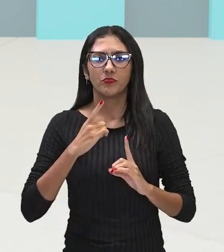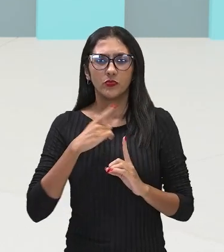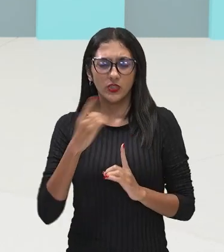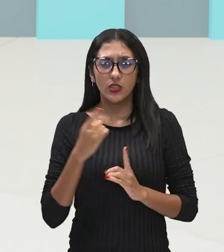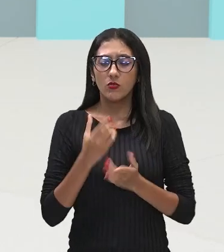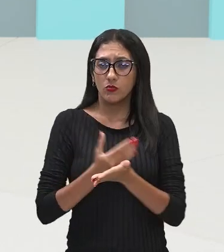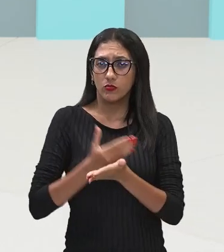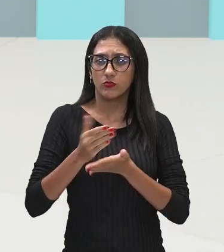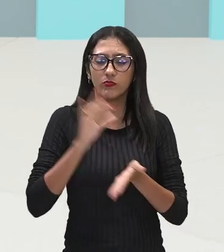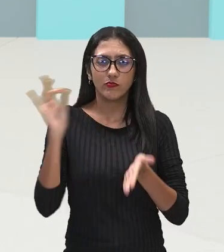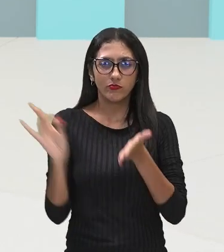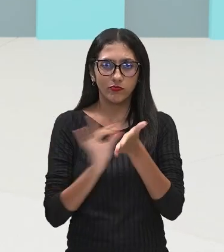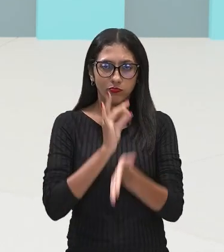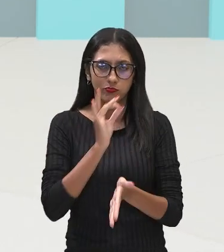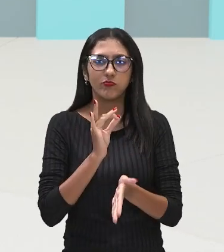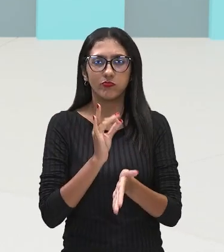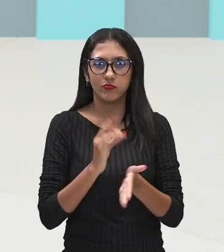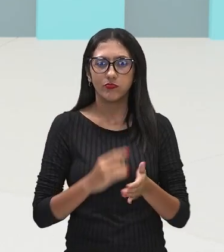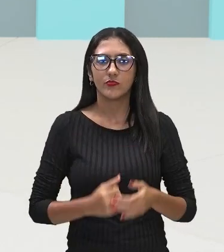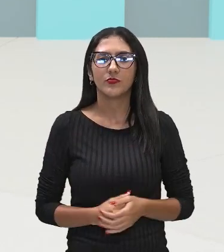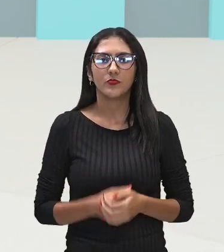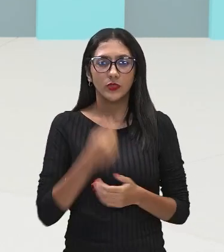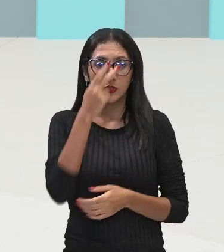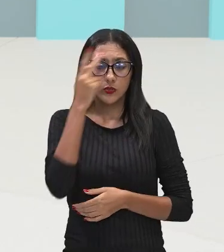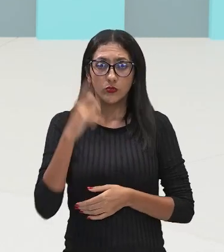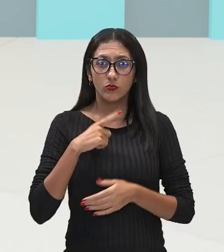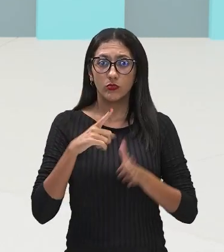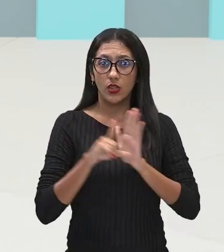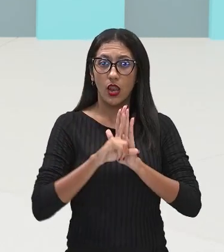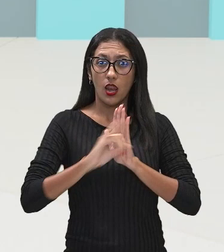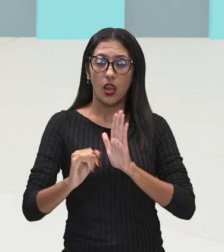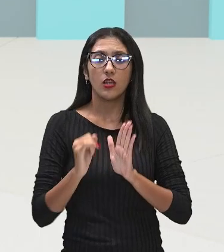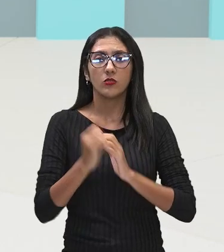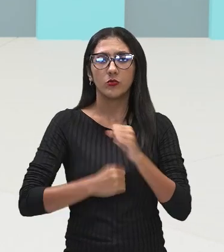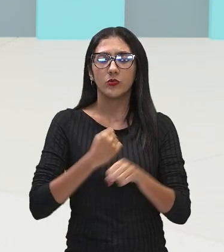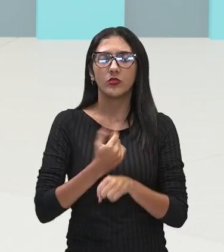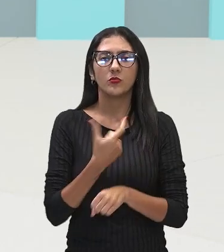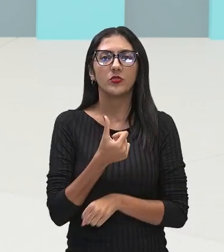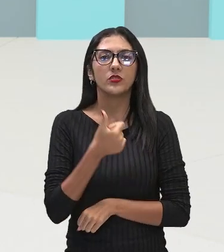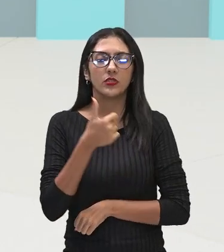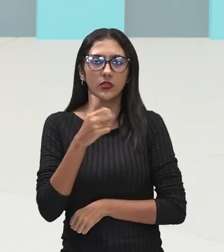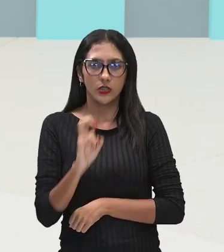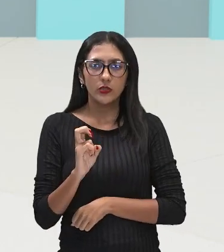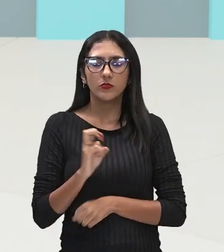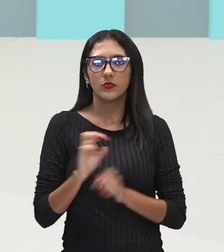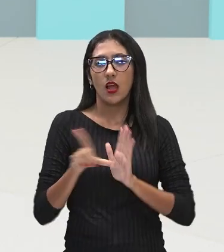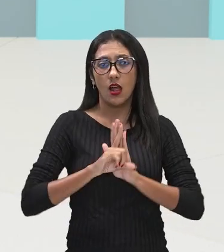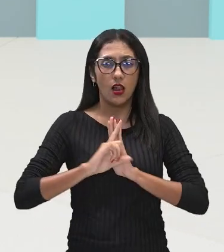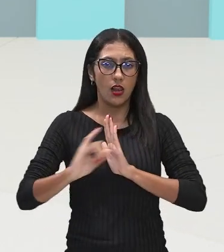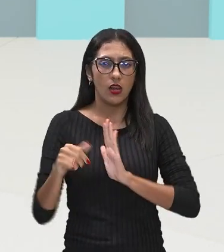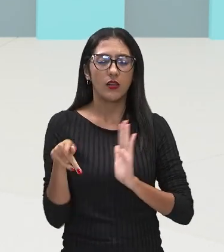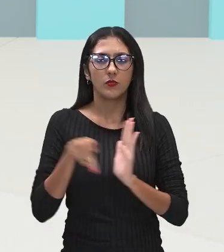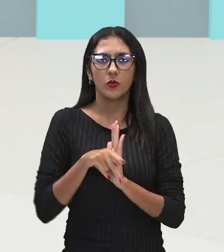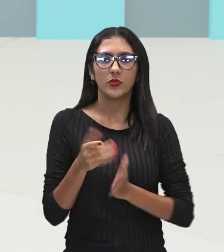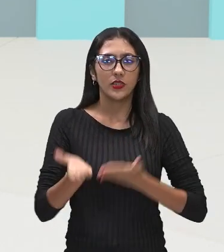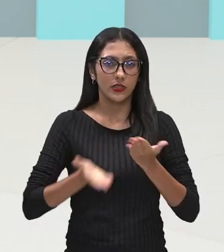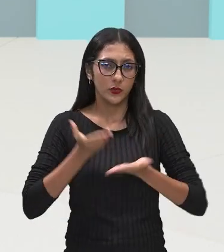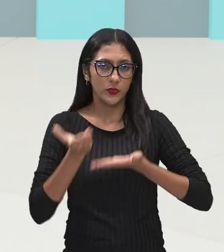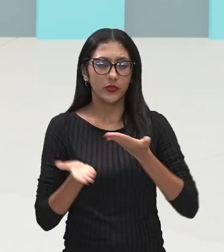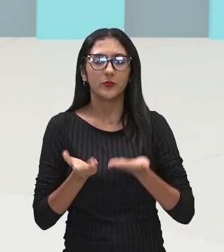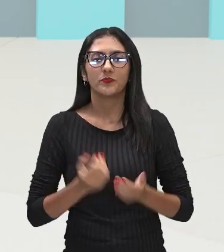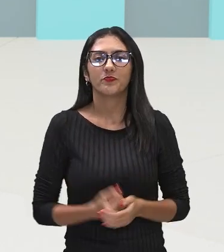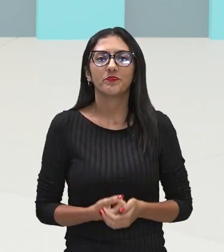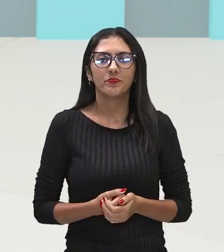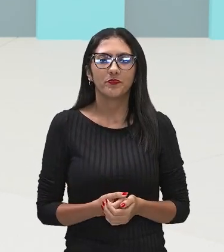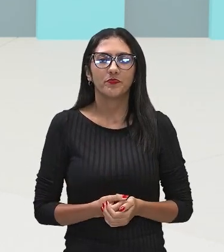recém-aprovado Estatuto da Pessoa com Deficiência de 2015, também conhecido como Lei da Acessibilidade. Então, perceba que o parágrafo